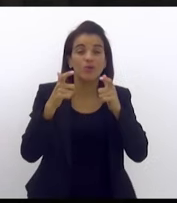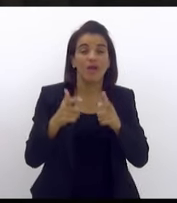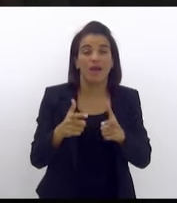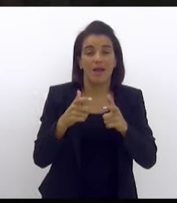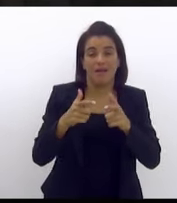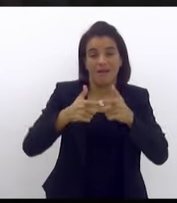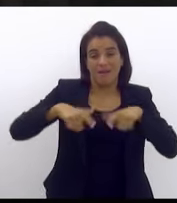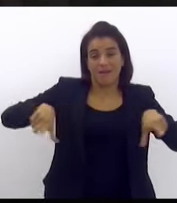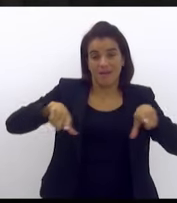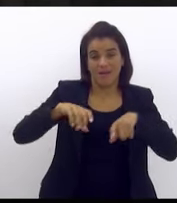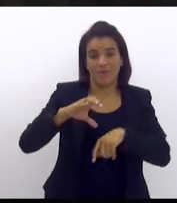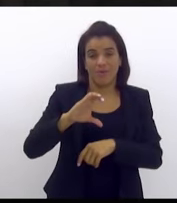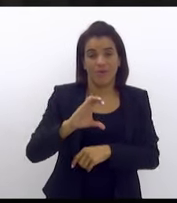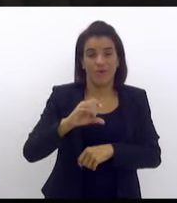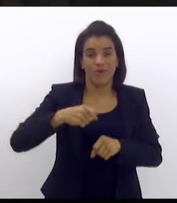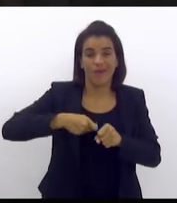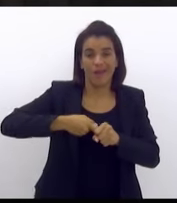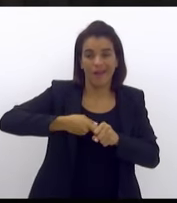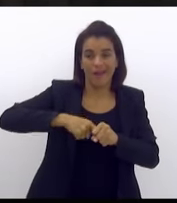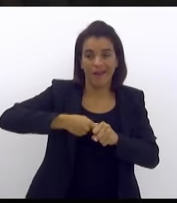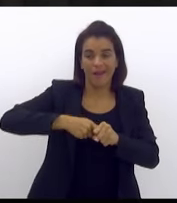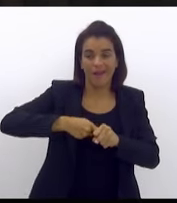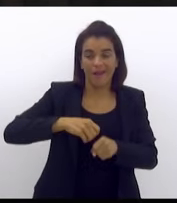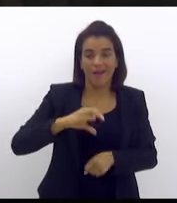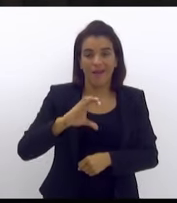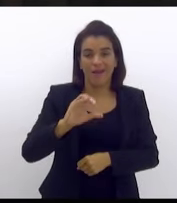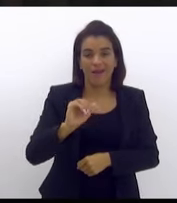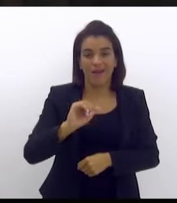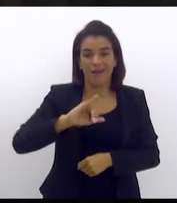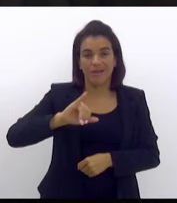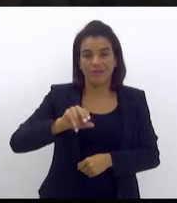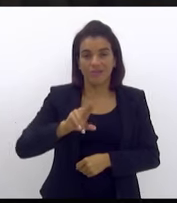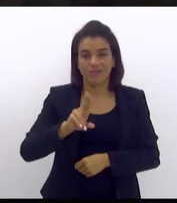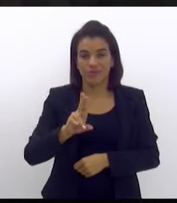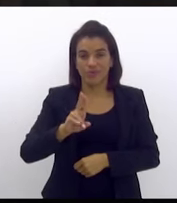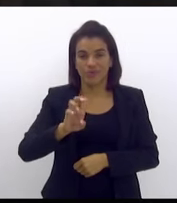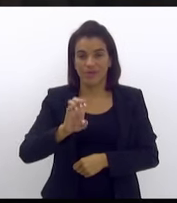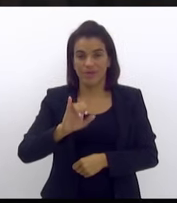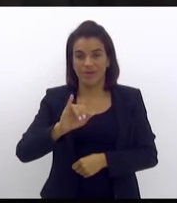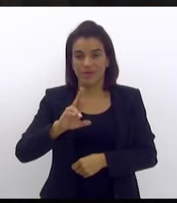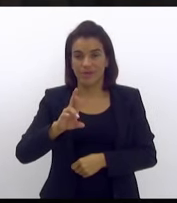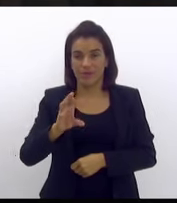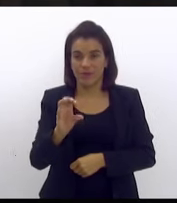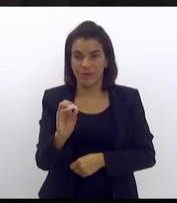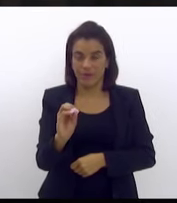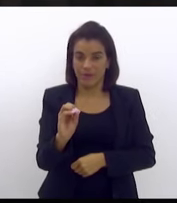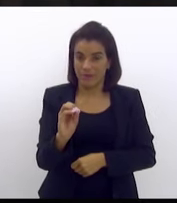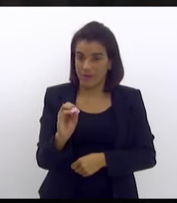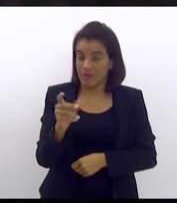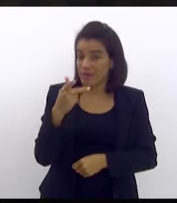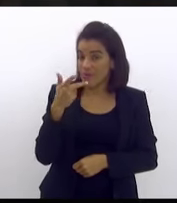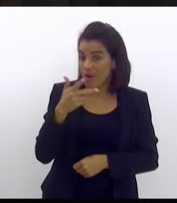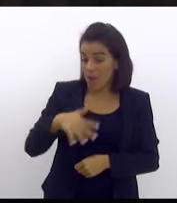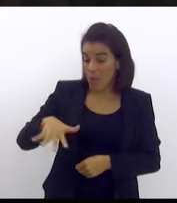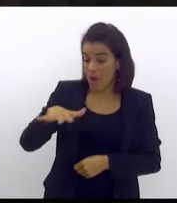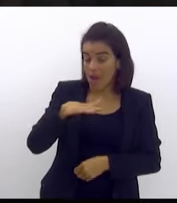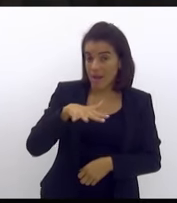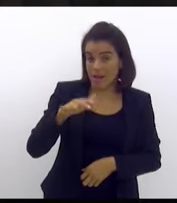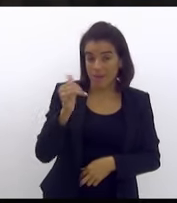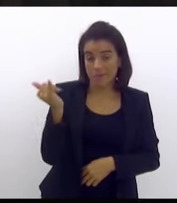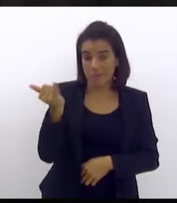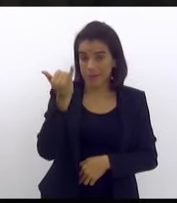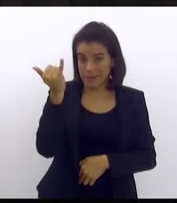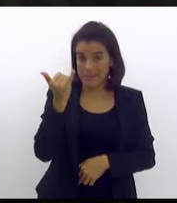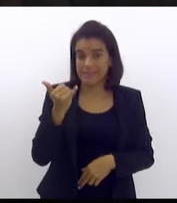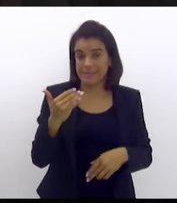né? Na nossa querida Edgar Romero. Né? Estou falando de uma área importantíssima da